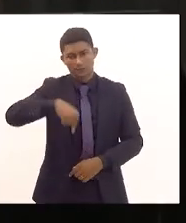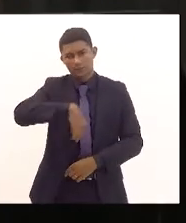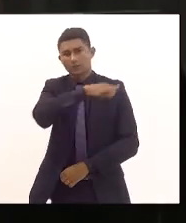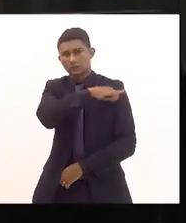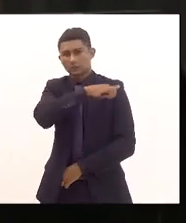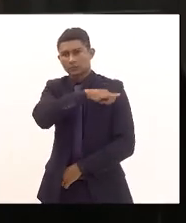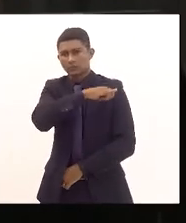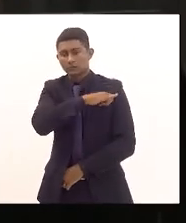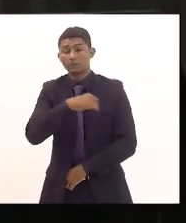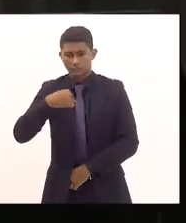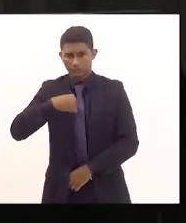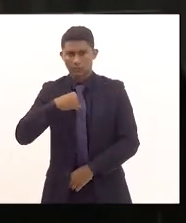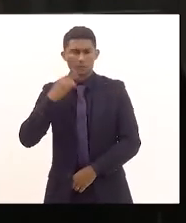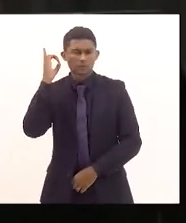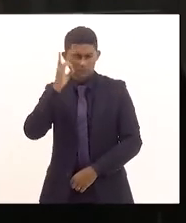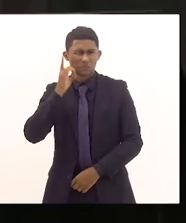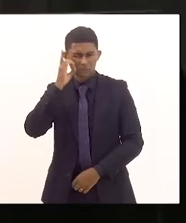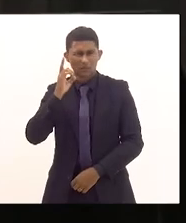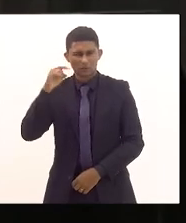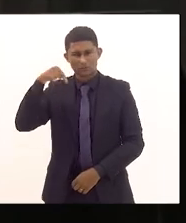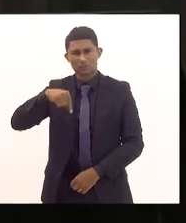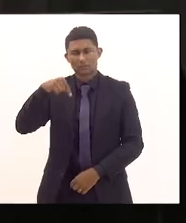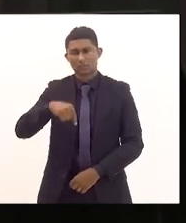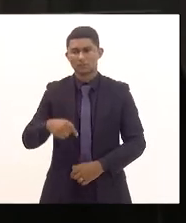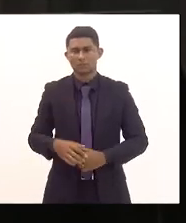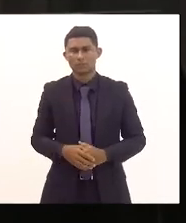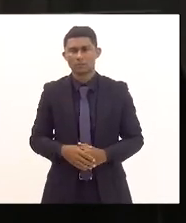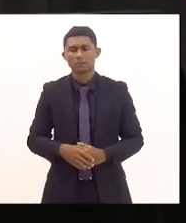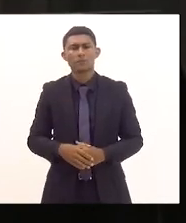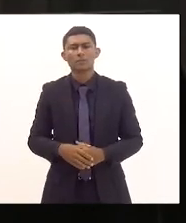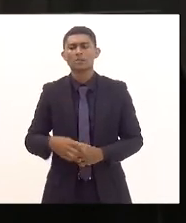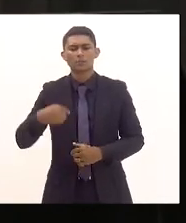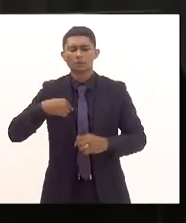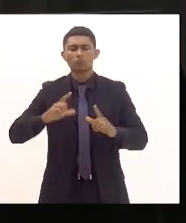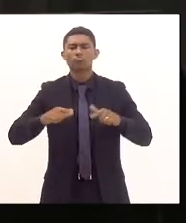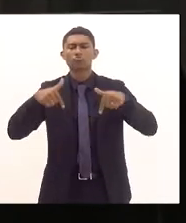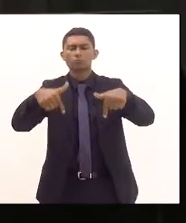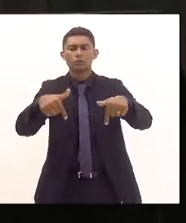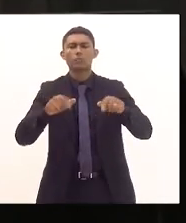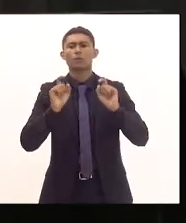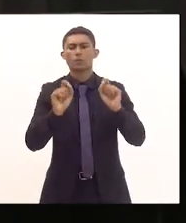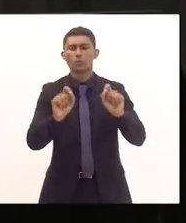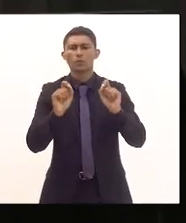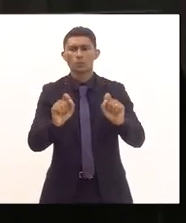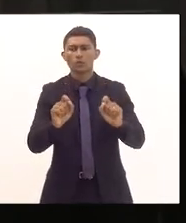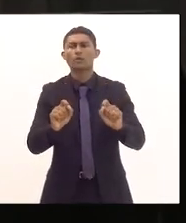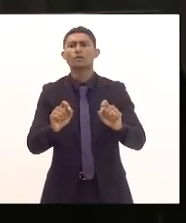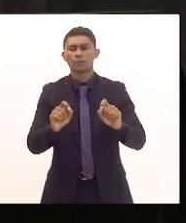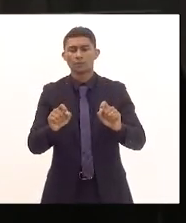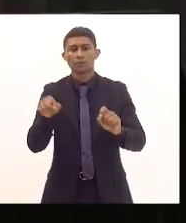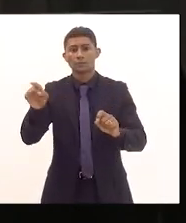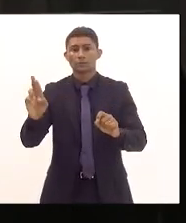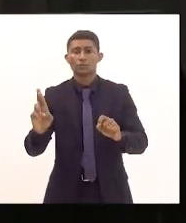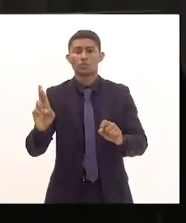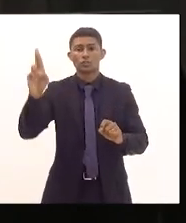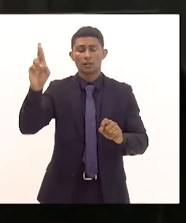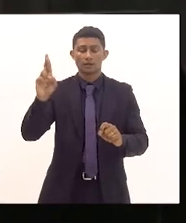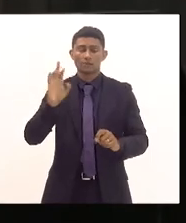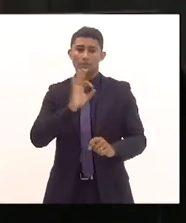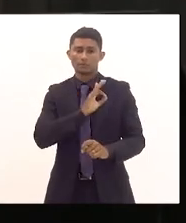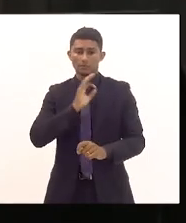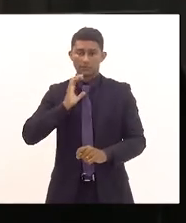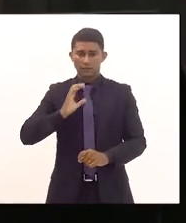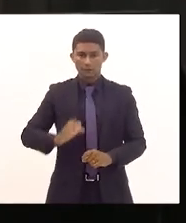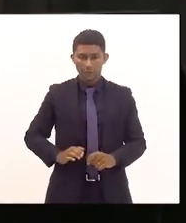Janeiro eu encontro o deputado estadual e tome a iniciativa de oficial chefe da Polícia Civil